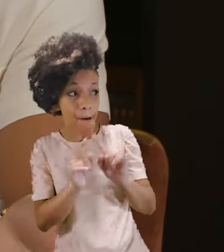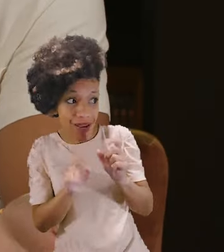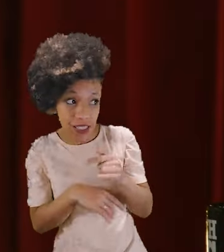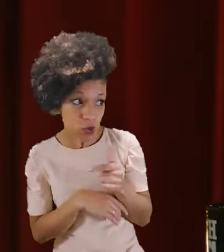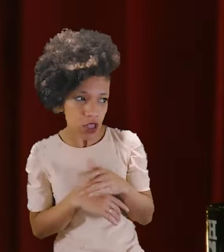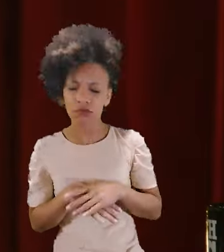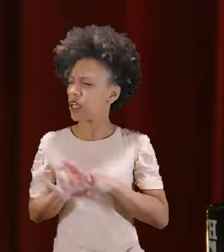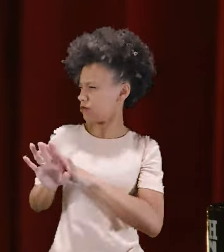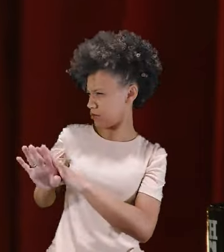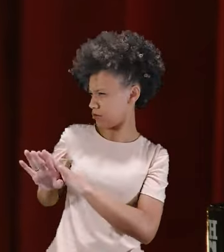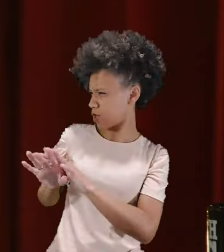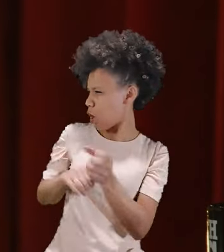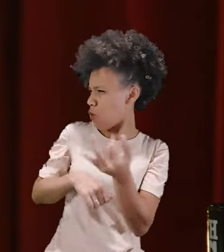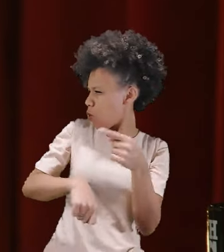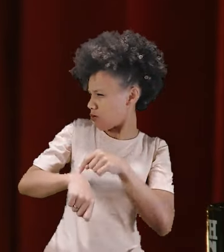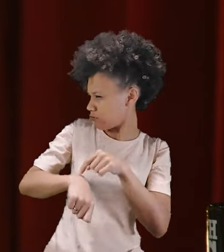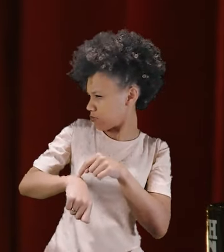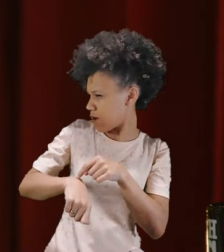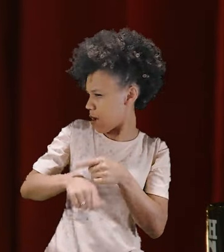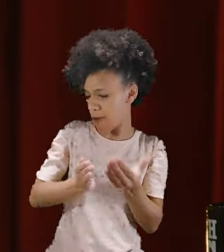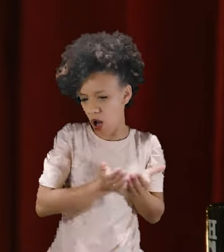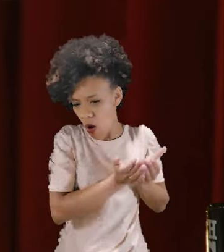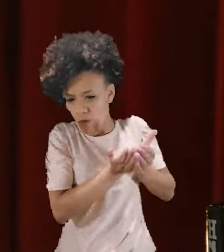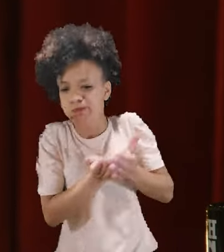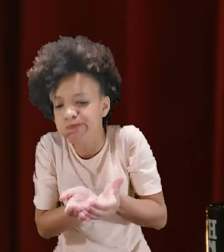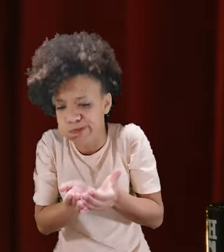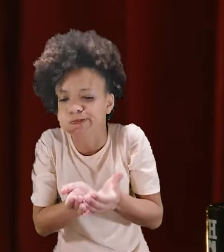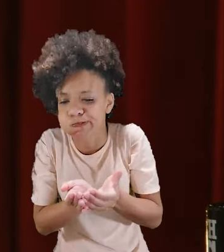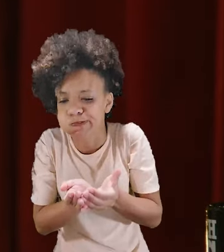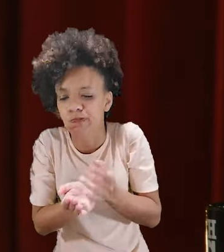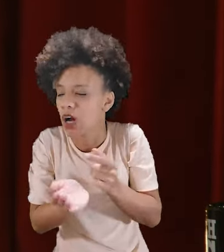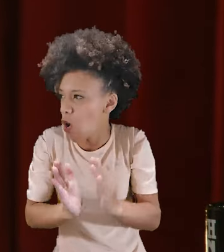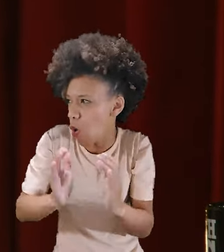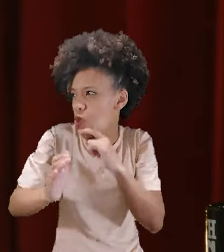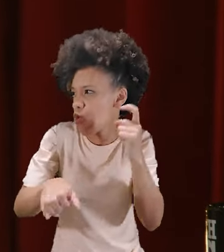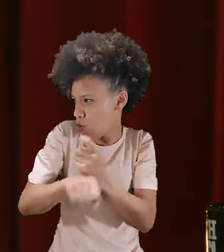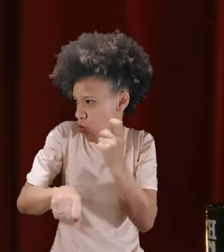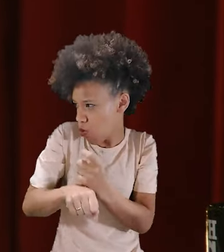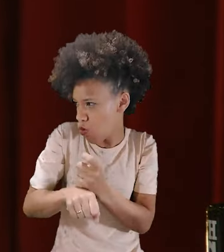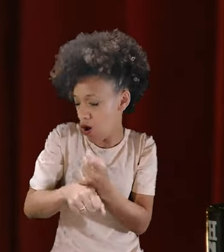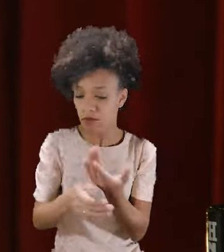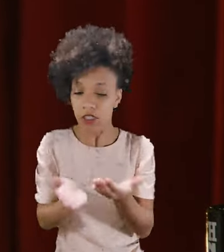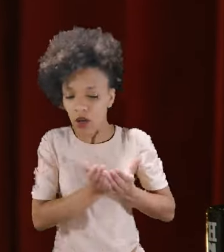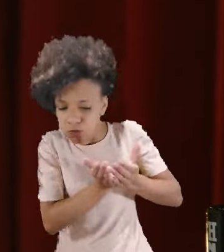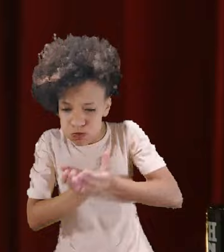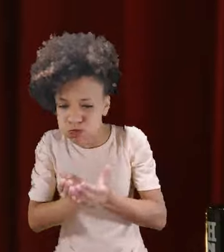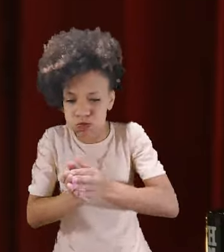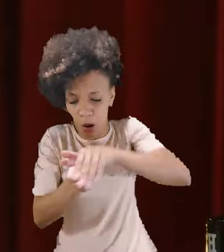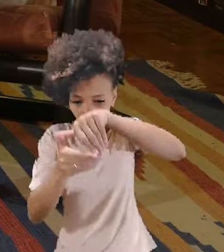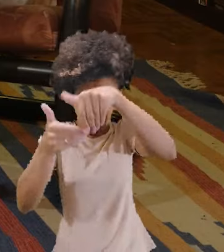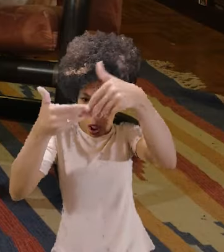mas você não é para todo mundo não é assim quanto tempo leva para uma batida no Iceberg como deu no Titanic até o bagulho